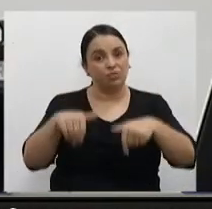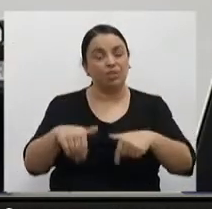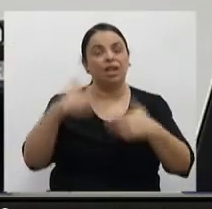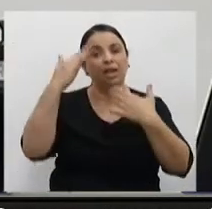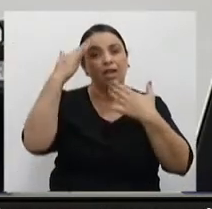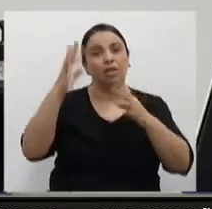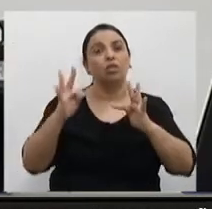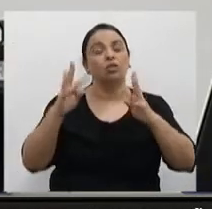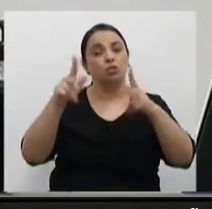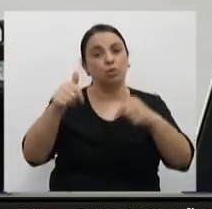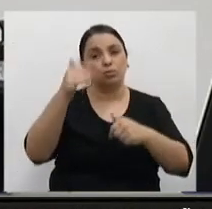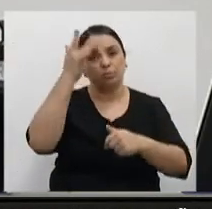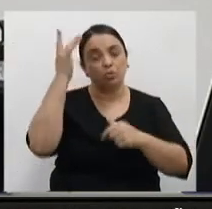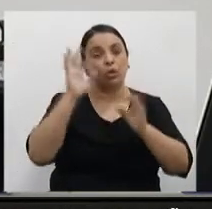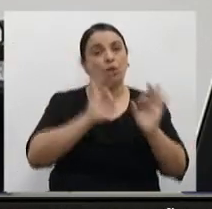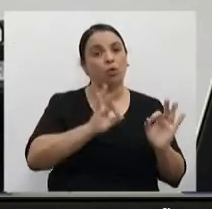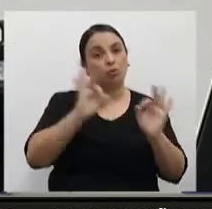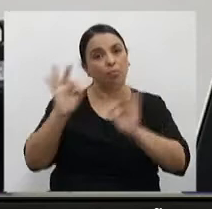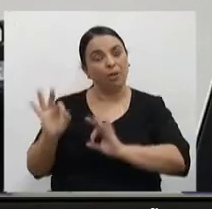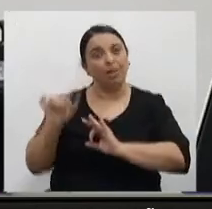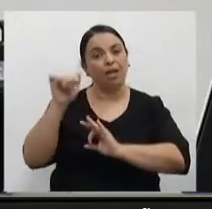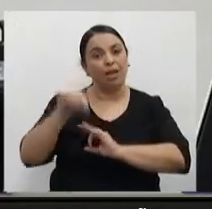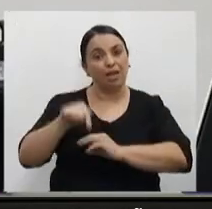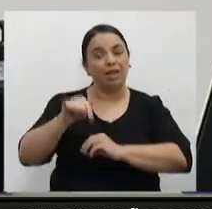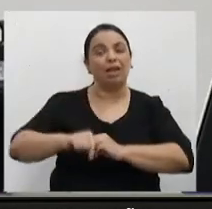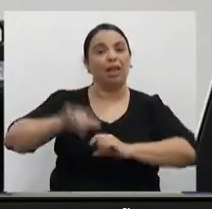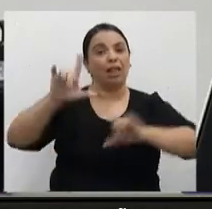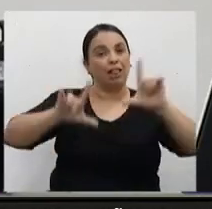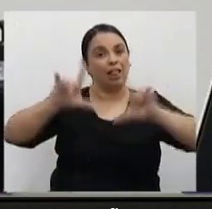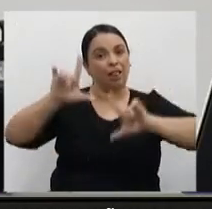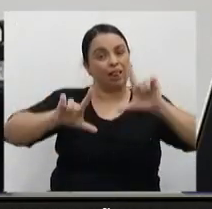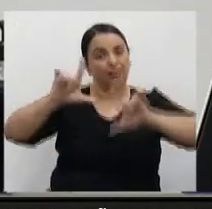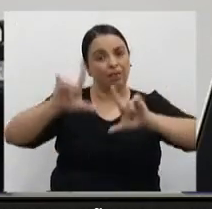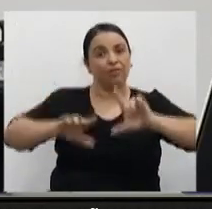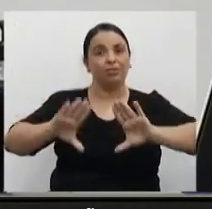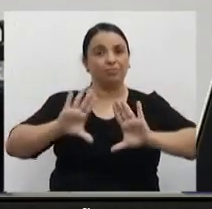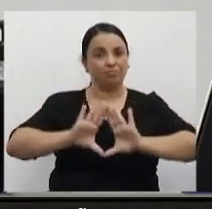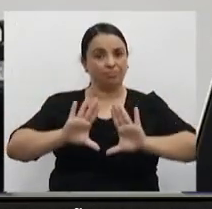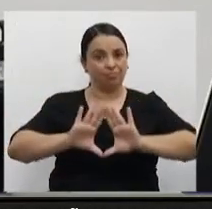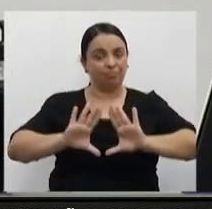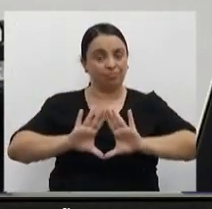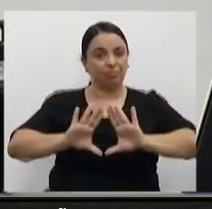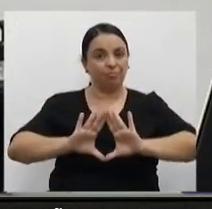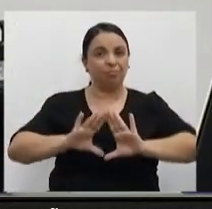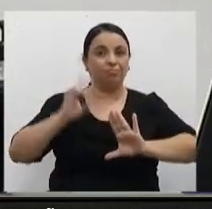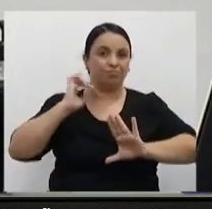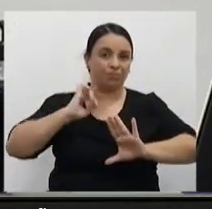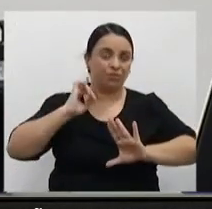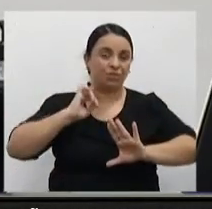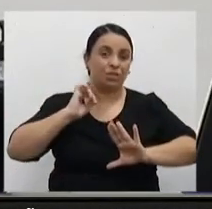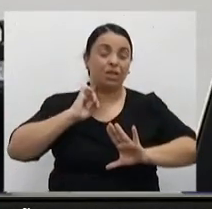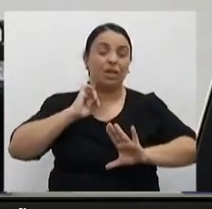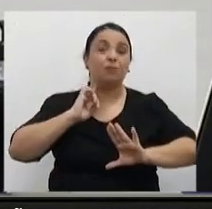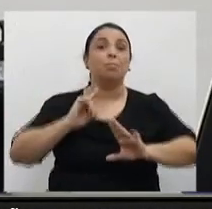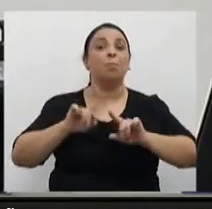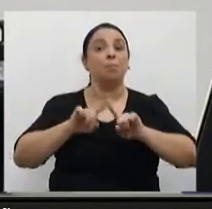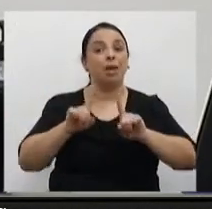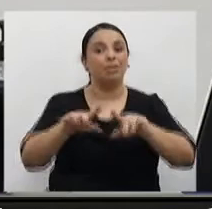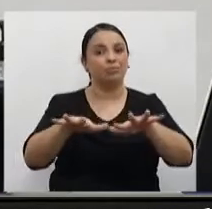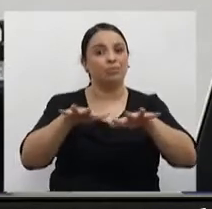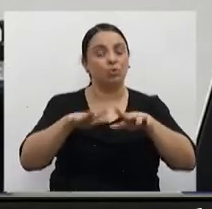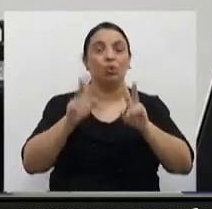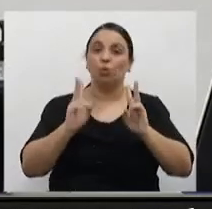estão nos acompanhando por essa importante TV aqui da nossa Assembleia Legislativa de Minas Gerais, mas continuamos a audiência e a